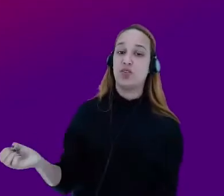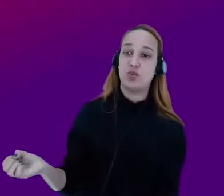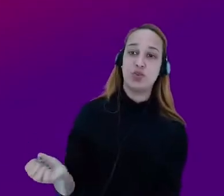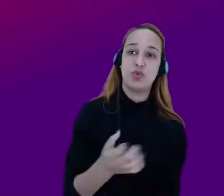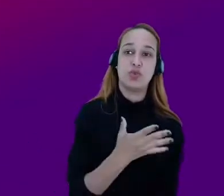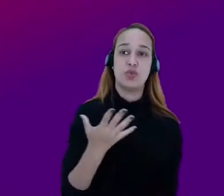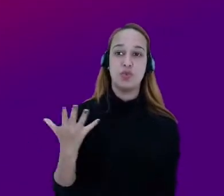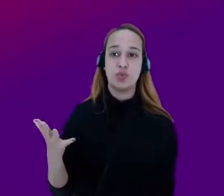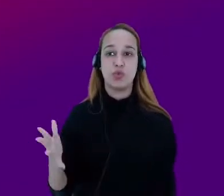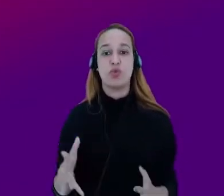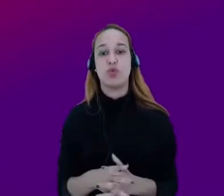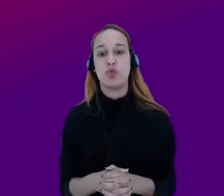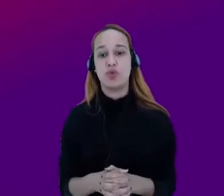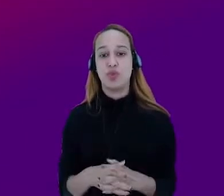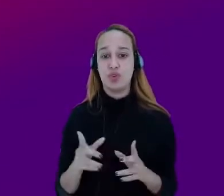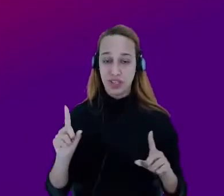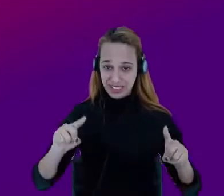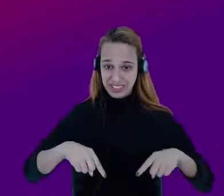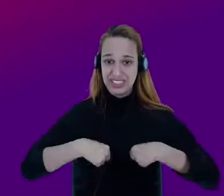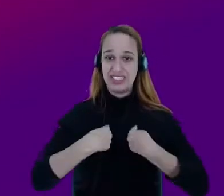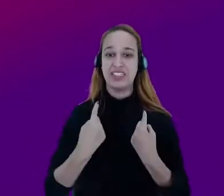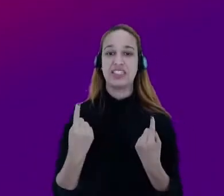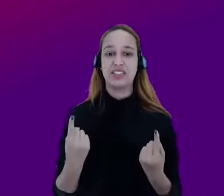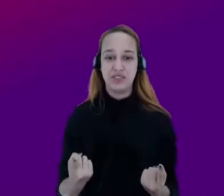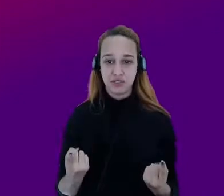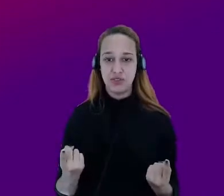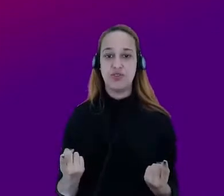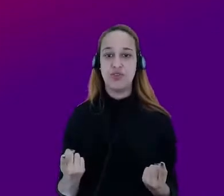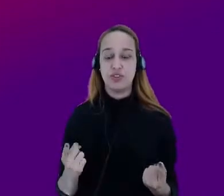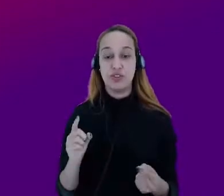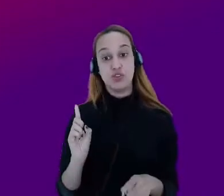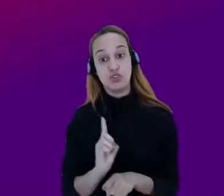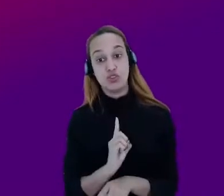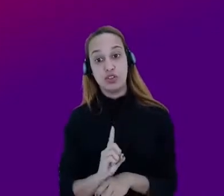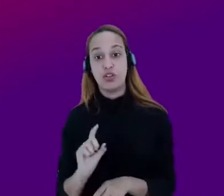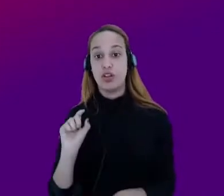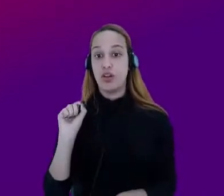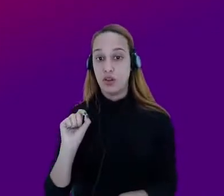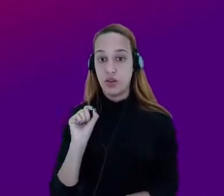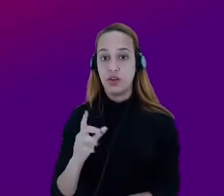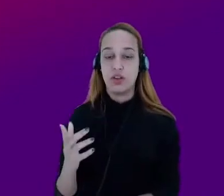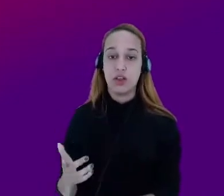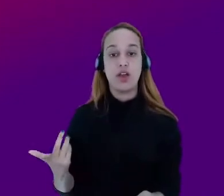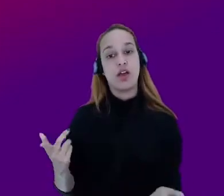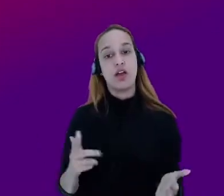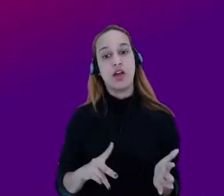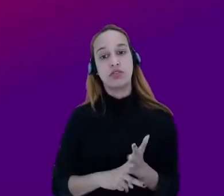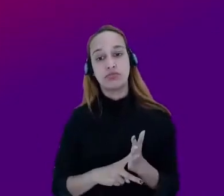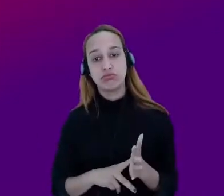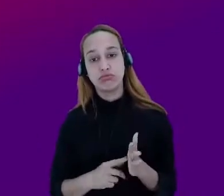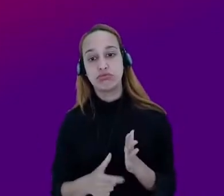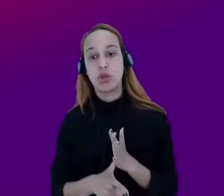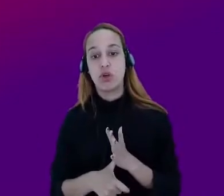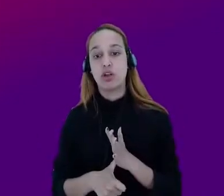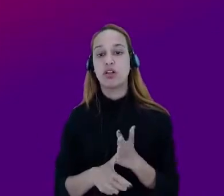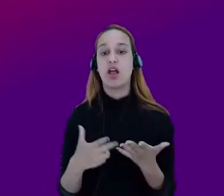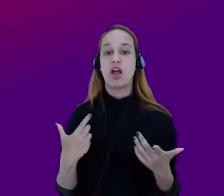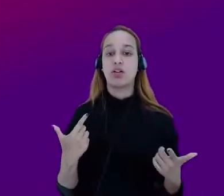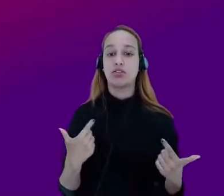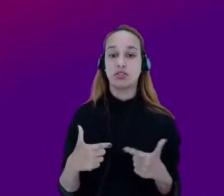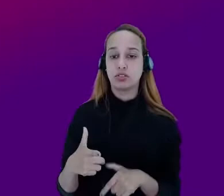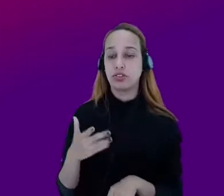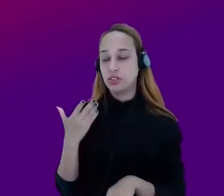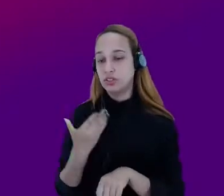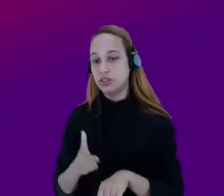pensar, o desafio de digitalização que a gente precisa agora é o quê? É a automação, essa questão de treinamento, é